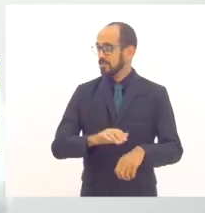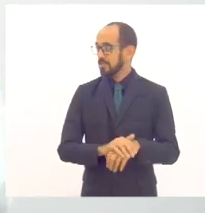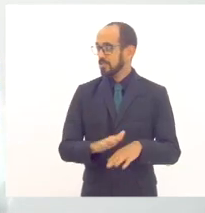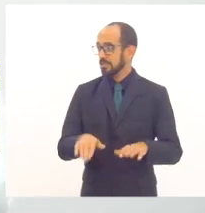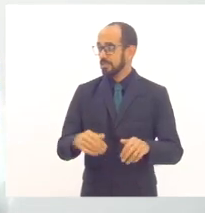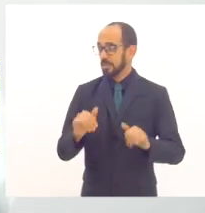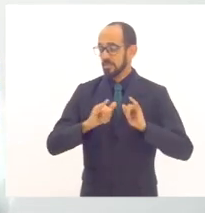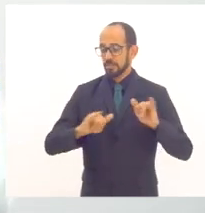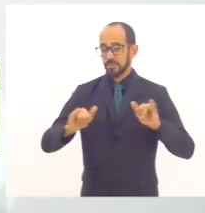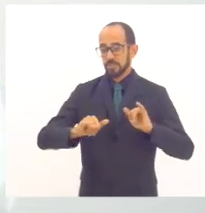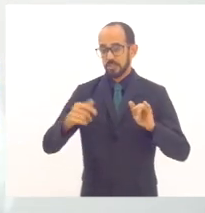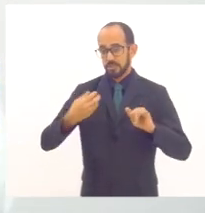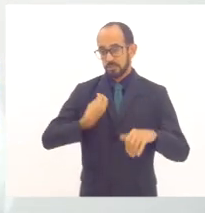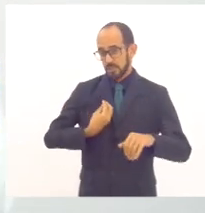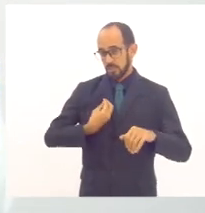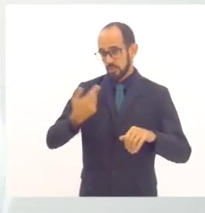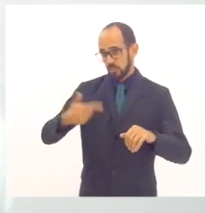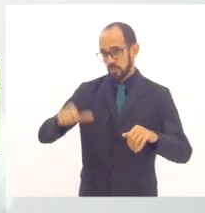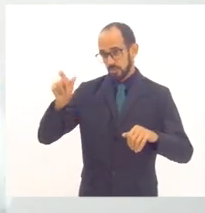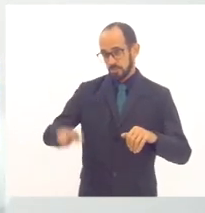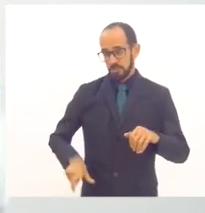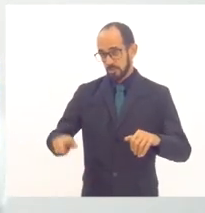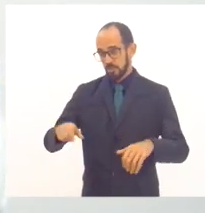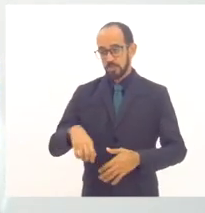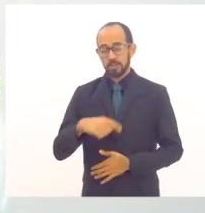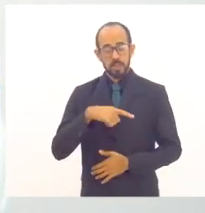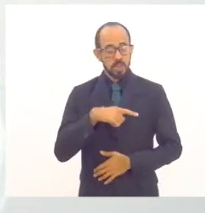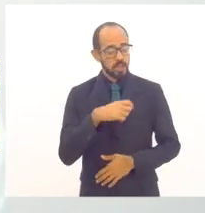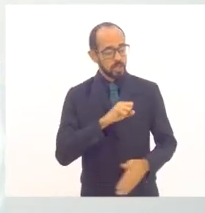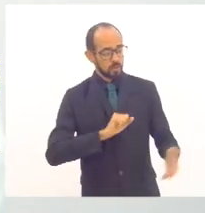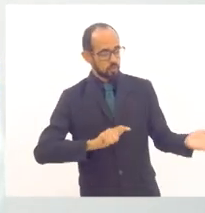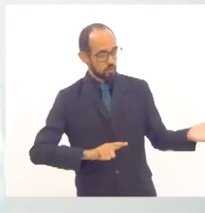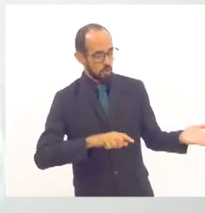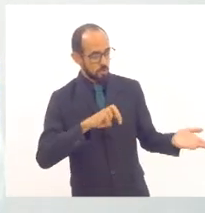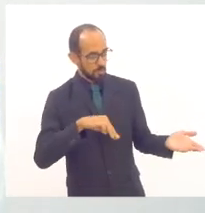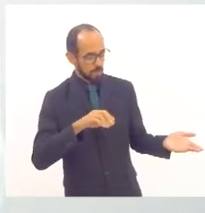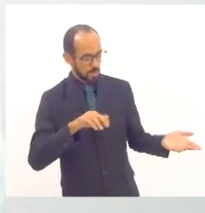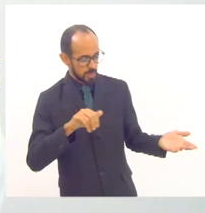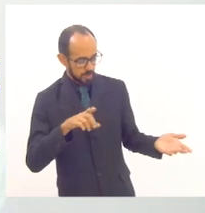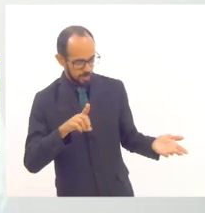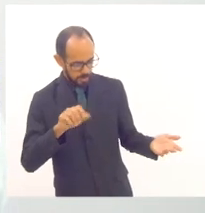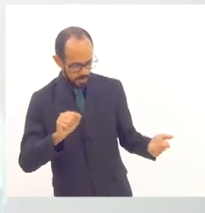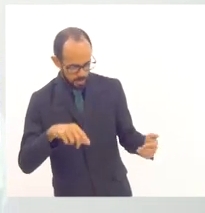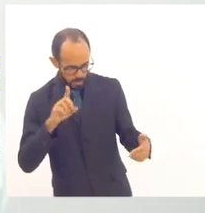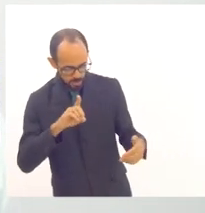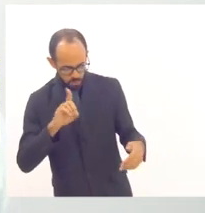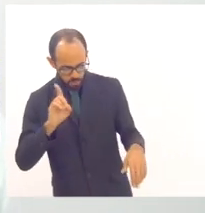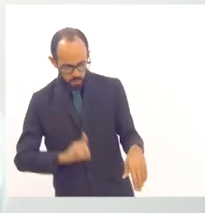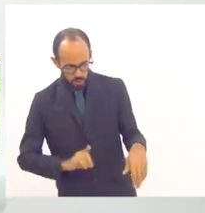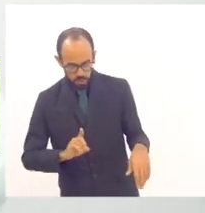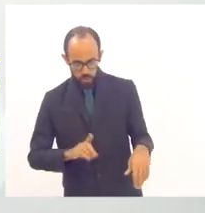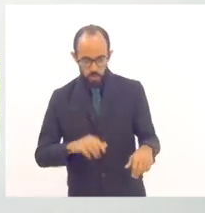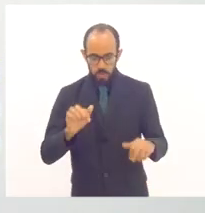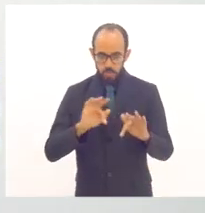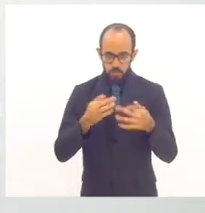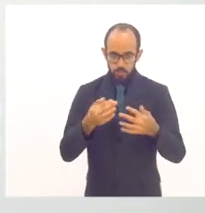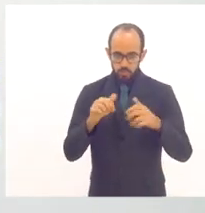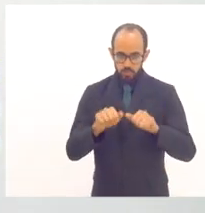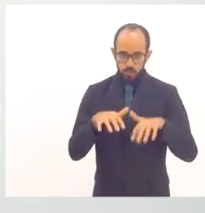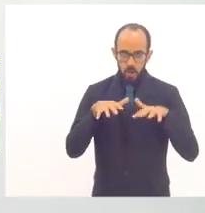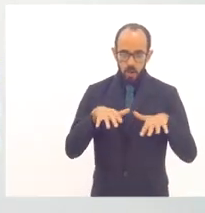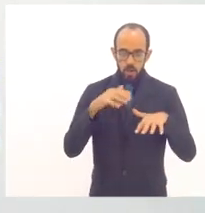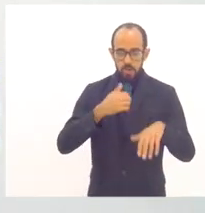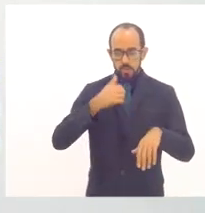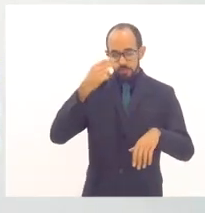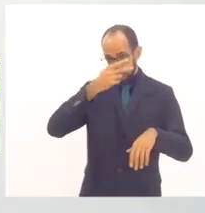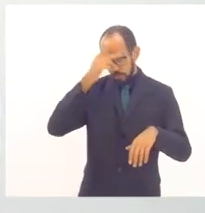outras pessoas. Está aqui a Sol Miranda, que é nossa companheira, é diretora do Fórum de Performances Negras do